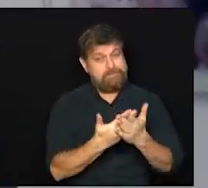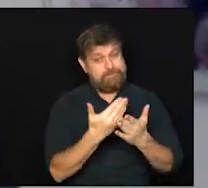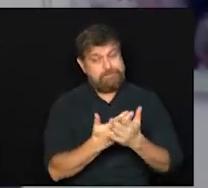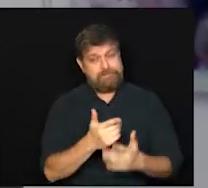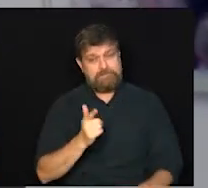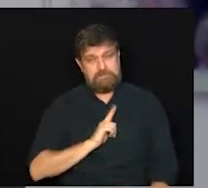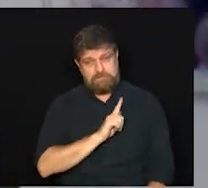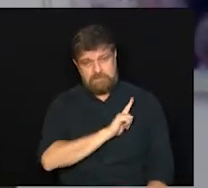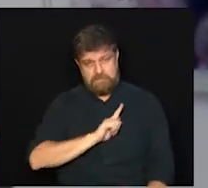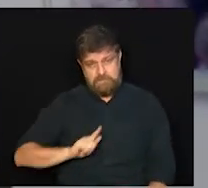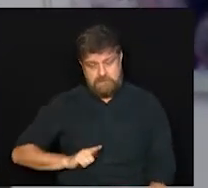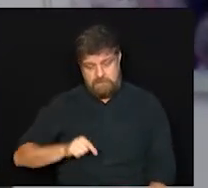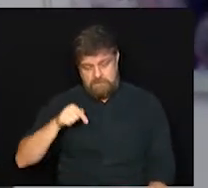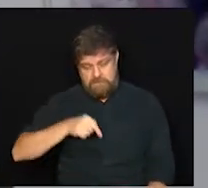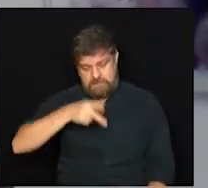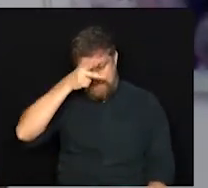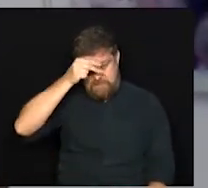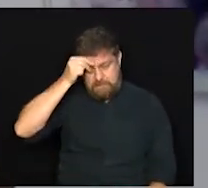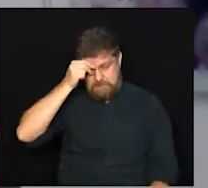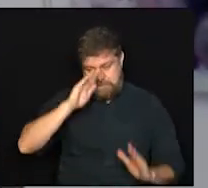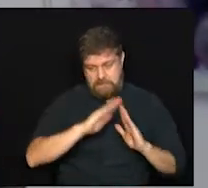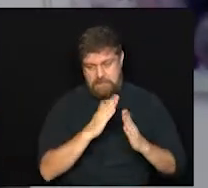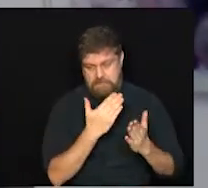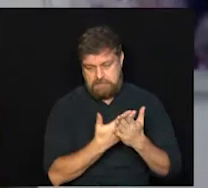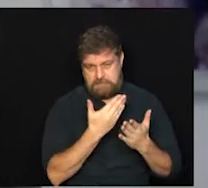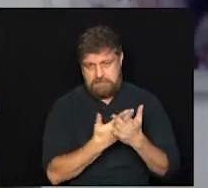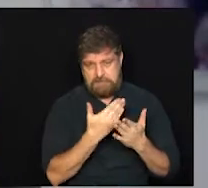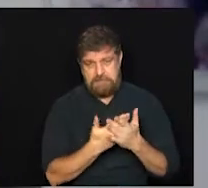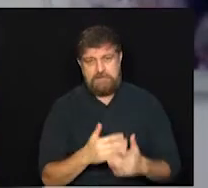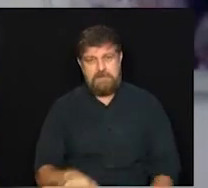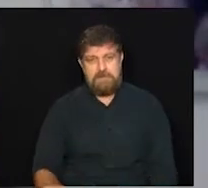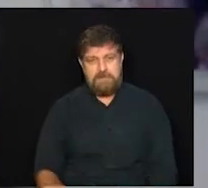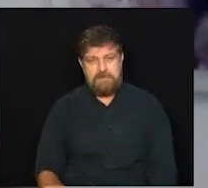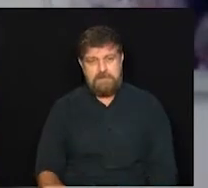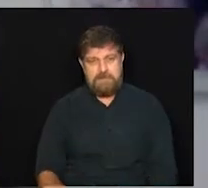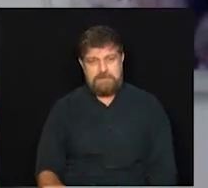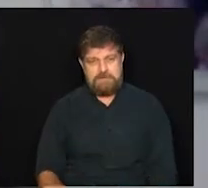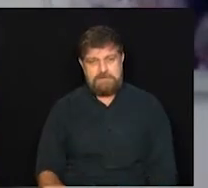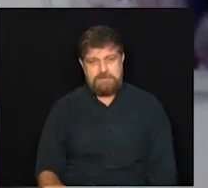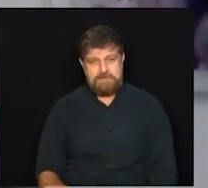governo municipal reabre as escolas,